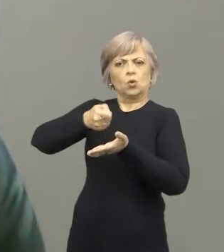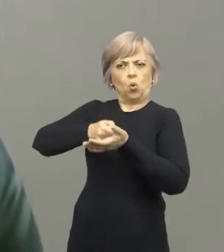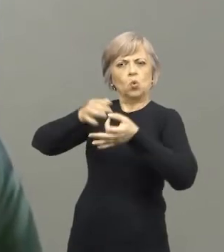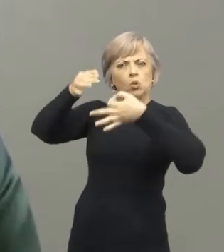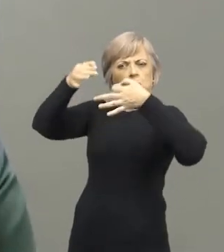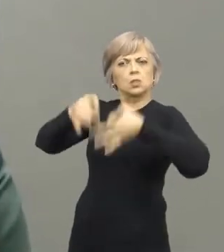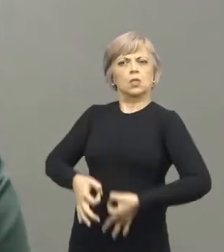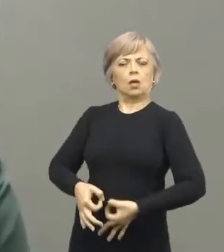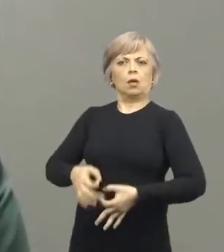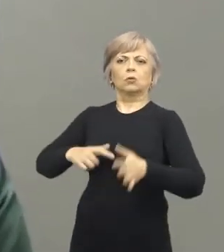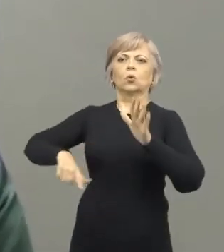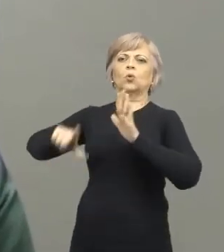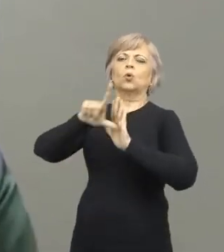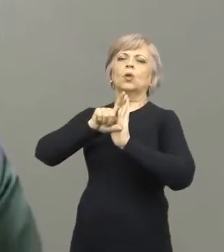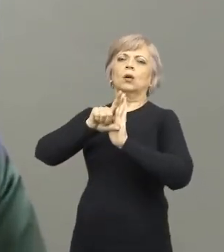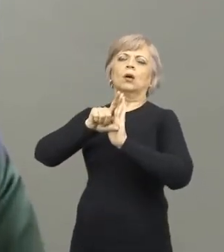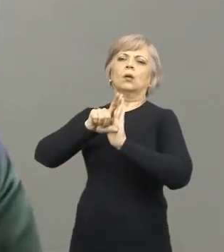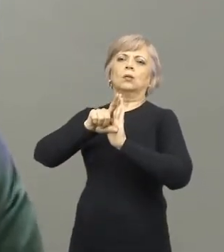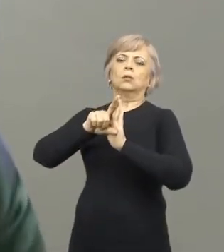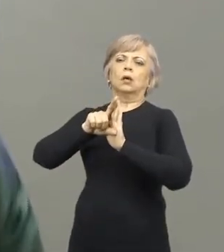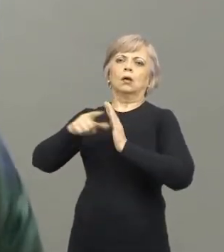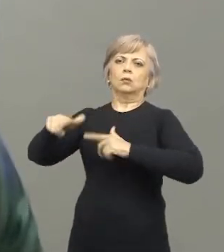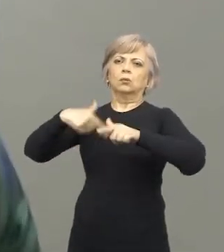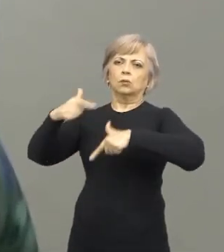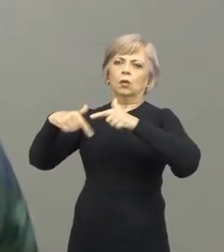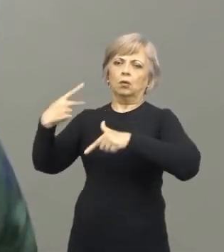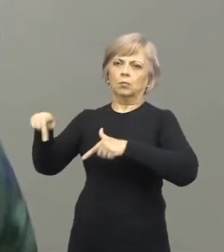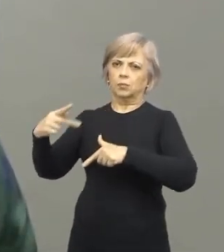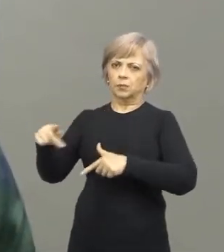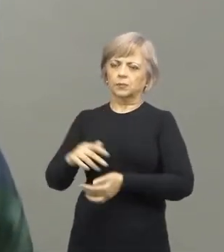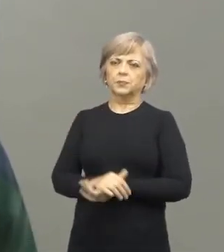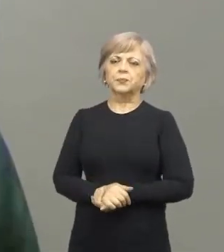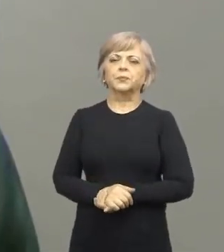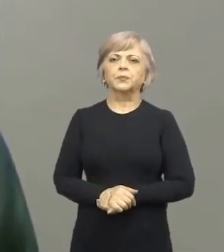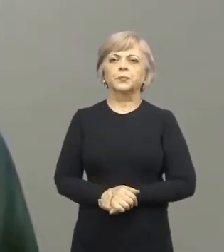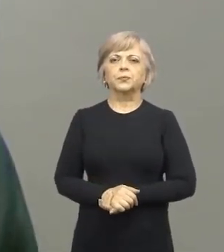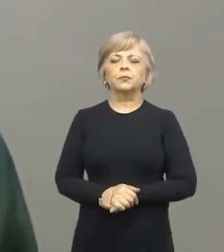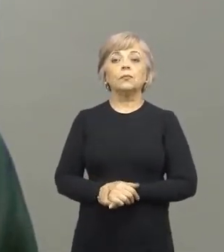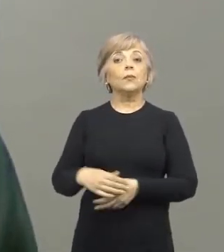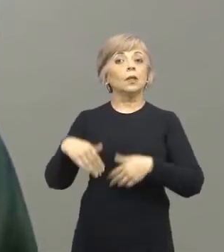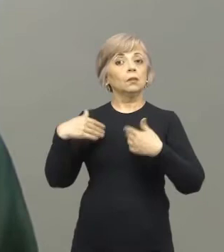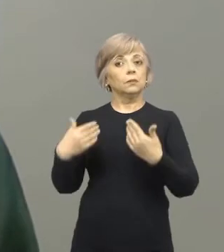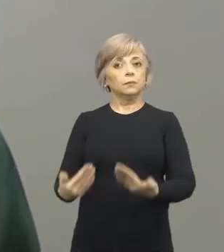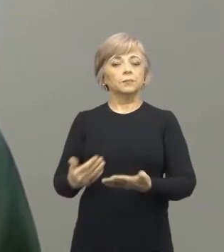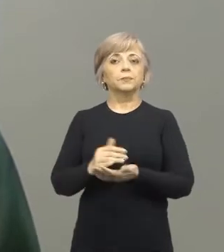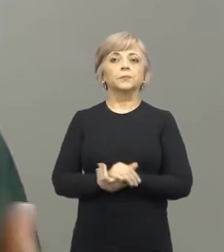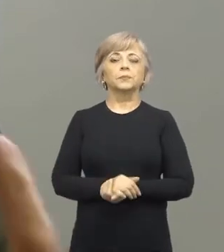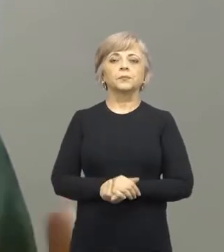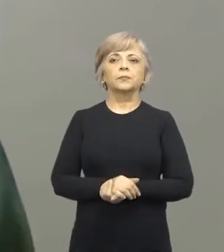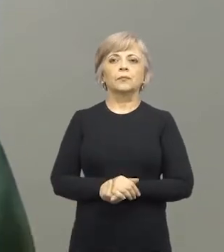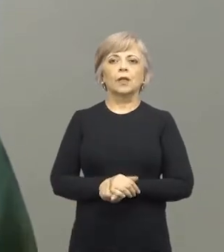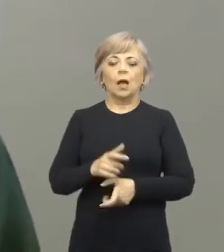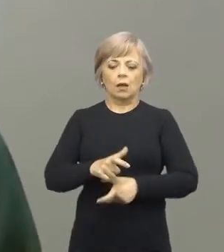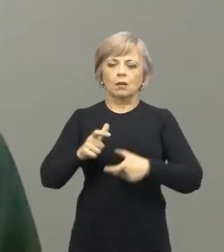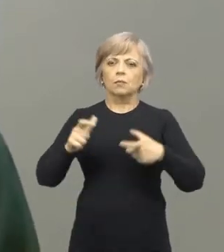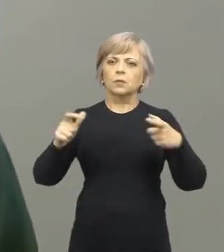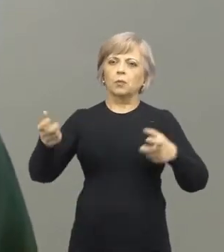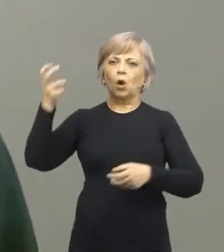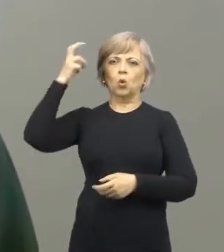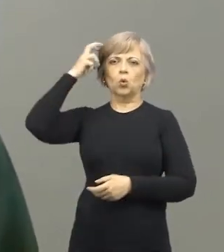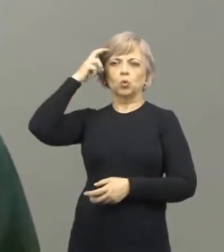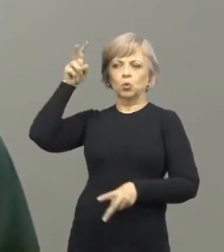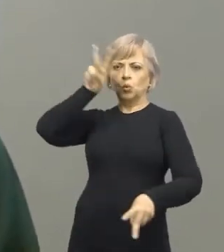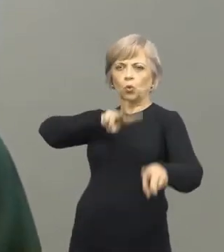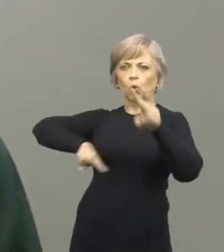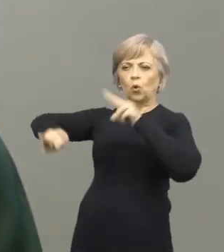na legalidade das suas ações e na legitimidade de suas ações. Então, ampliar a cultura e o